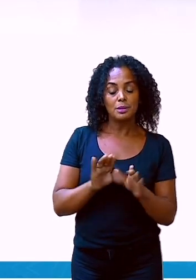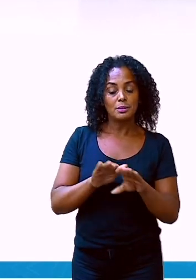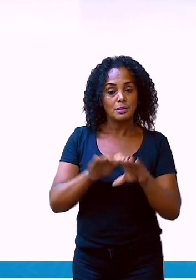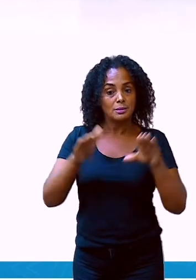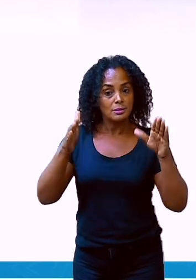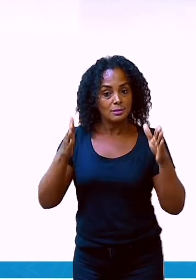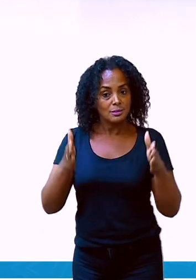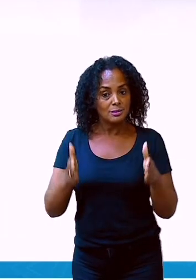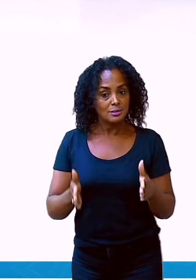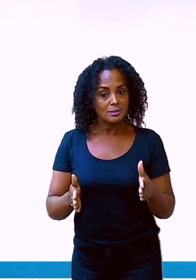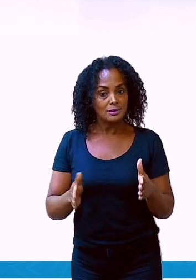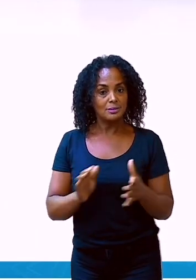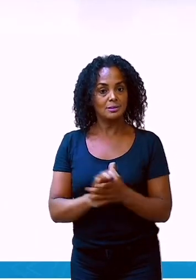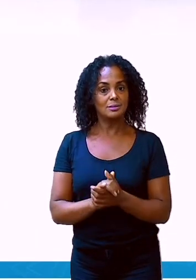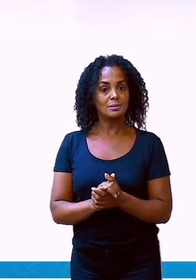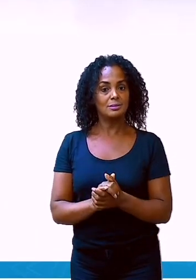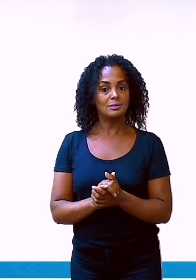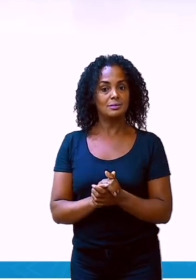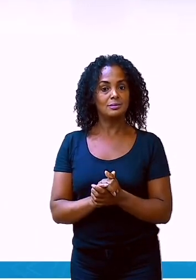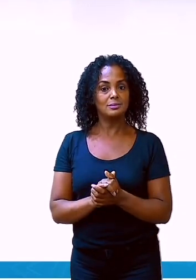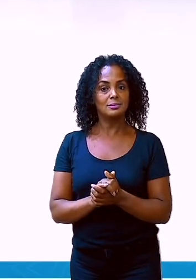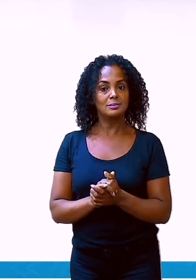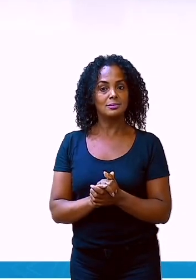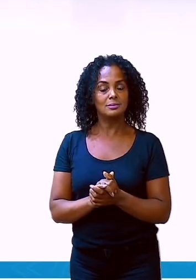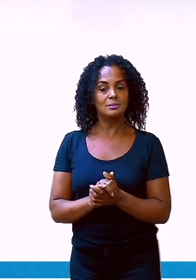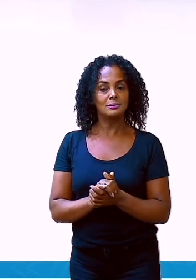Olha aqui, olha.